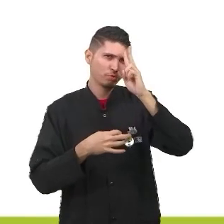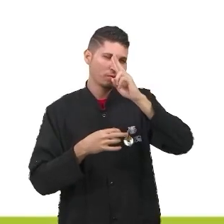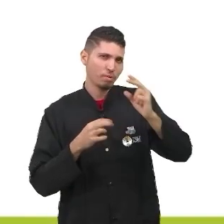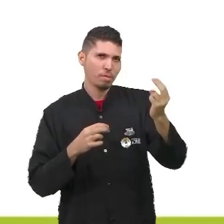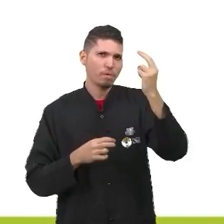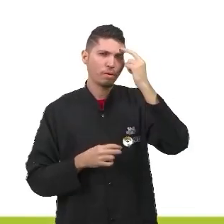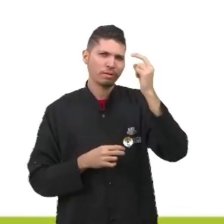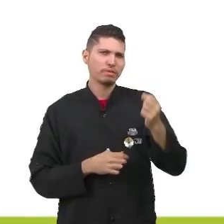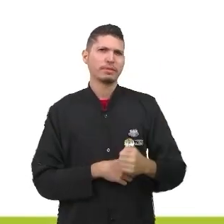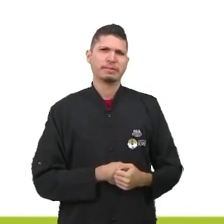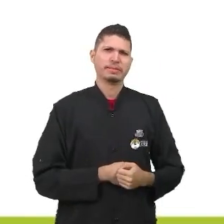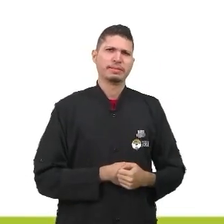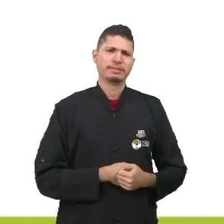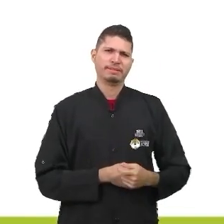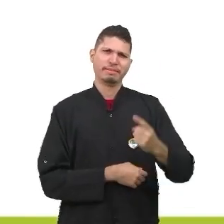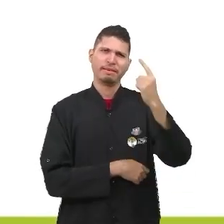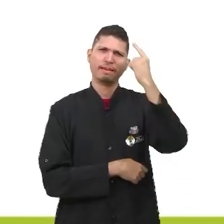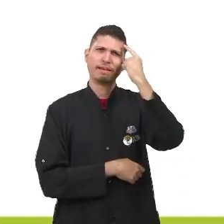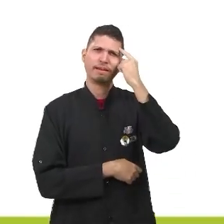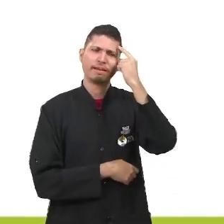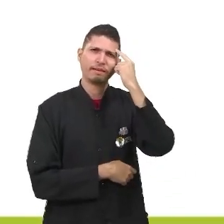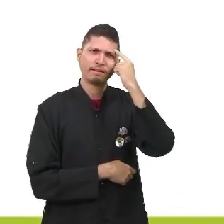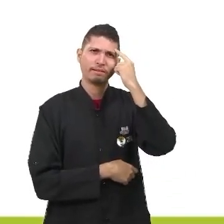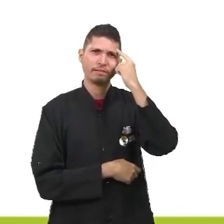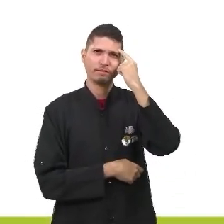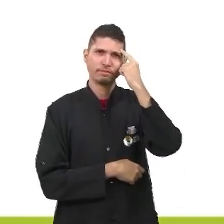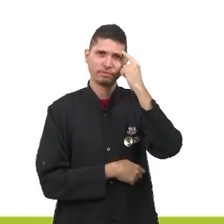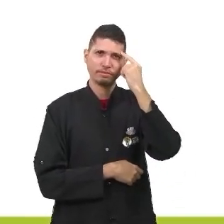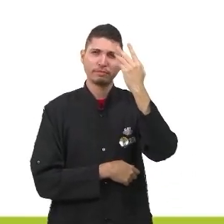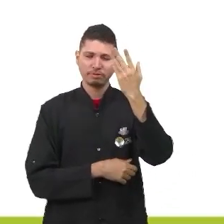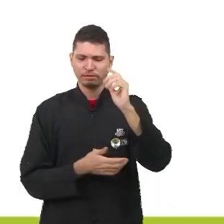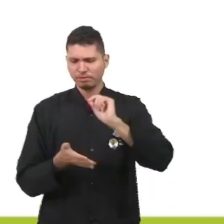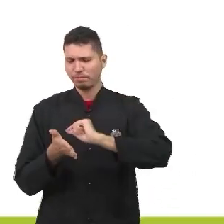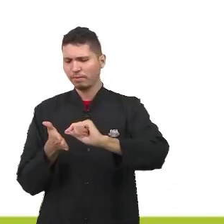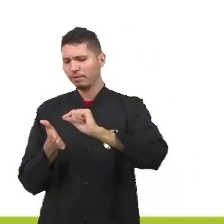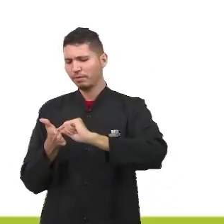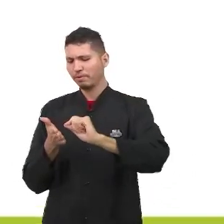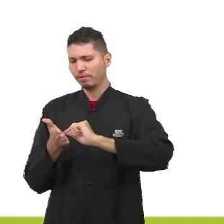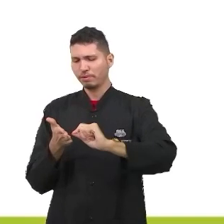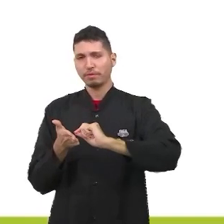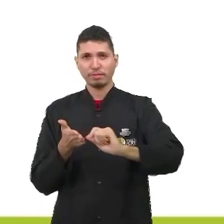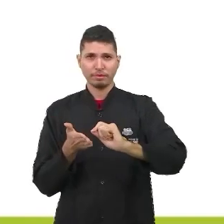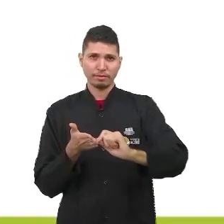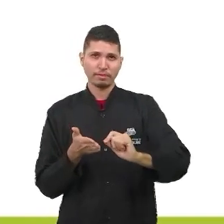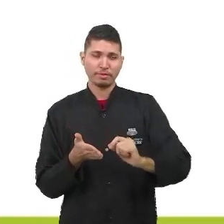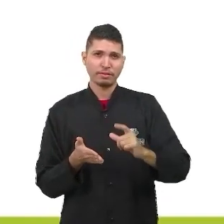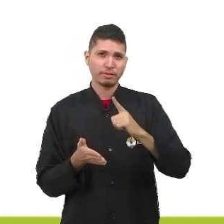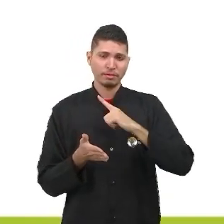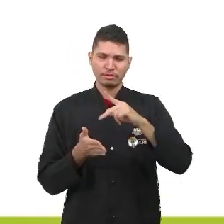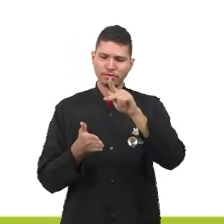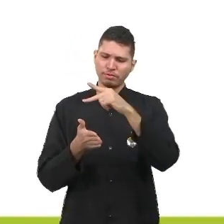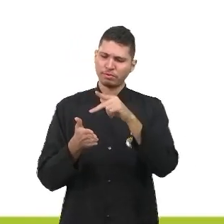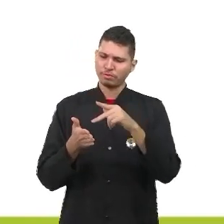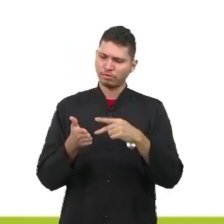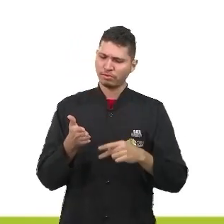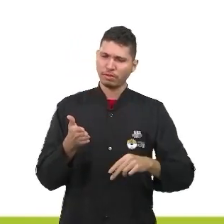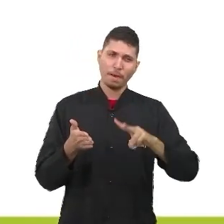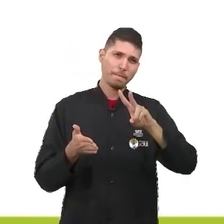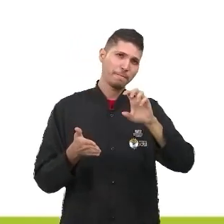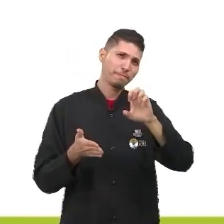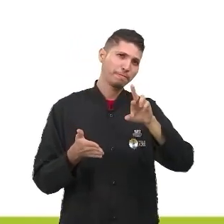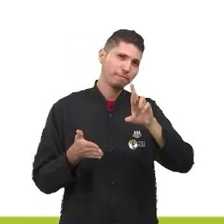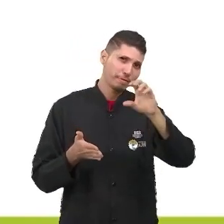esse poema... na verdade, são as anotações que estão em torno do poema, né? Tem o poema, tem os versos e tem as anotações.